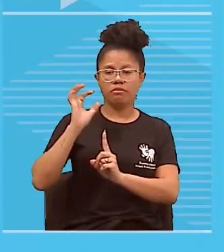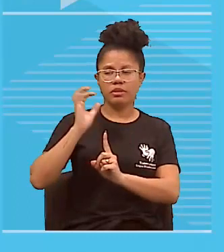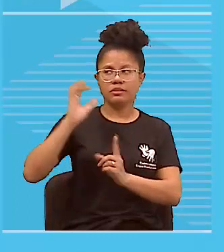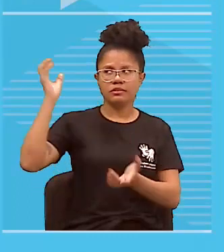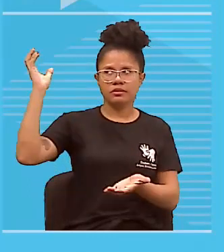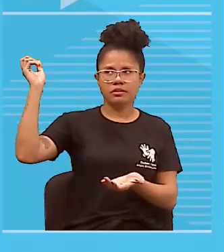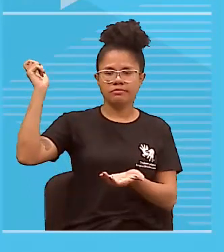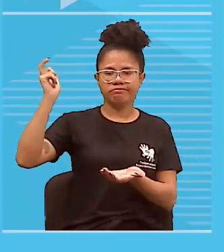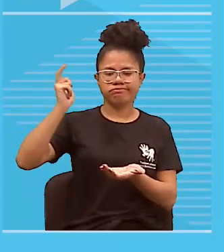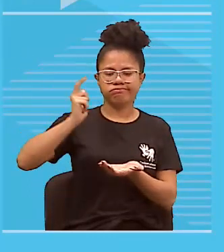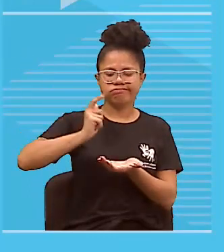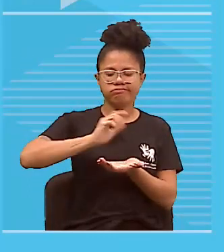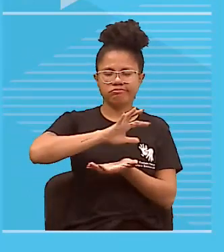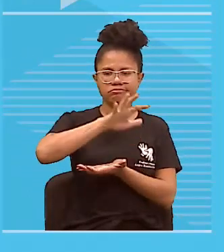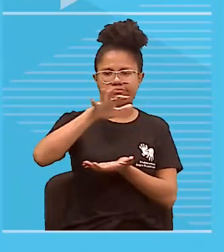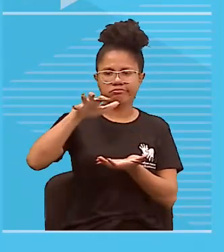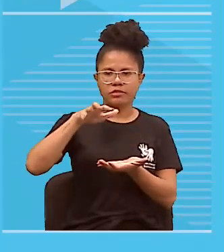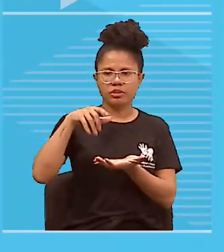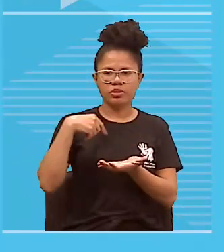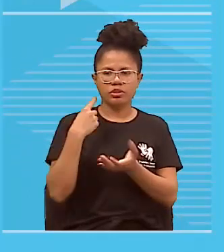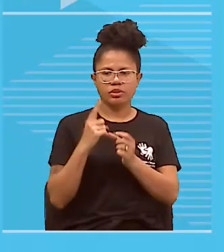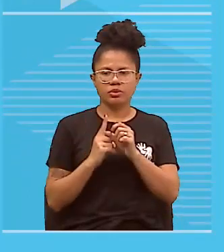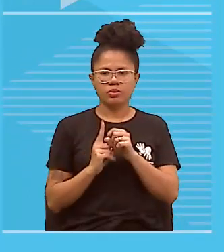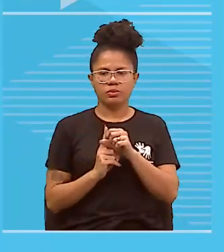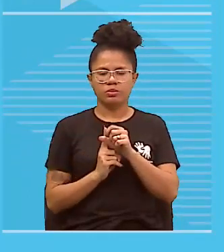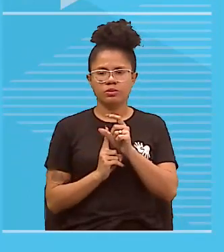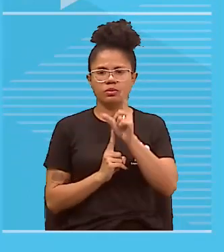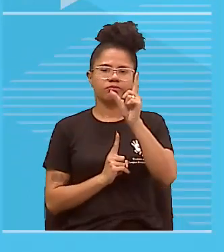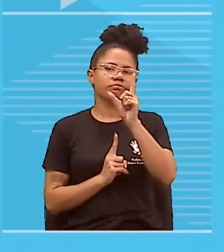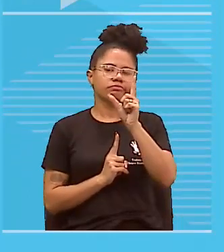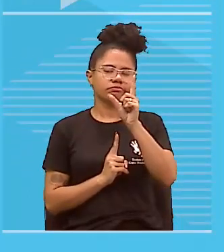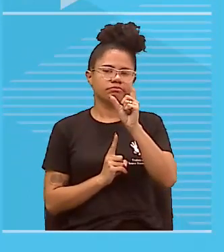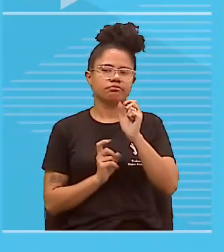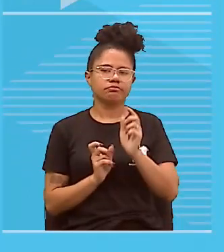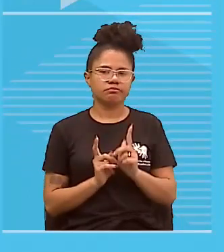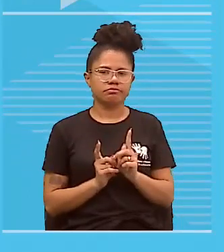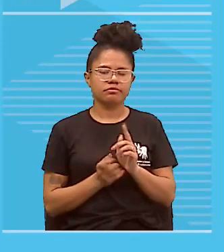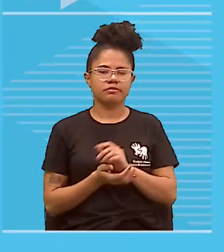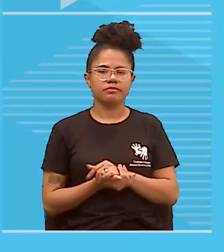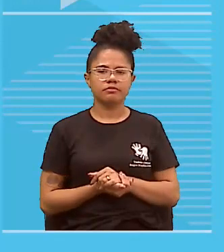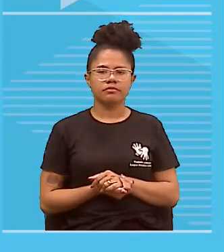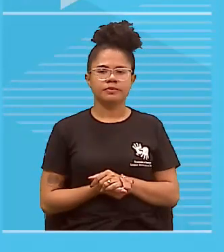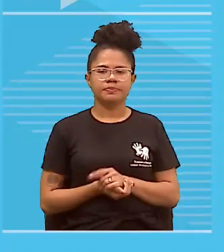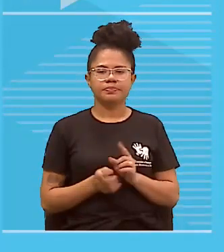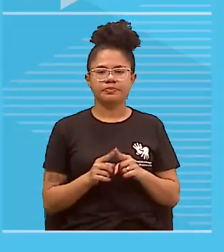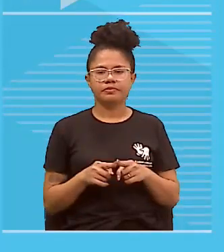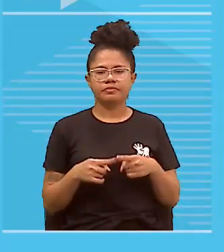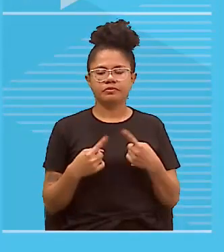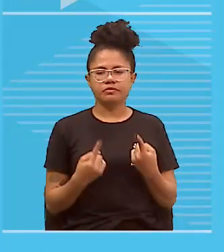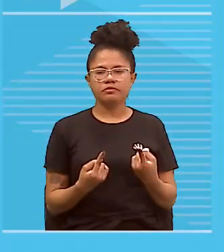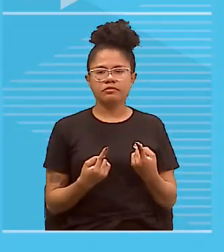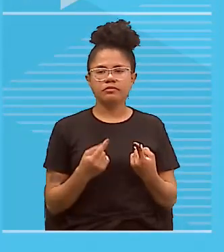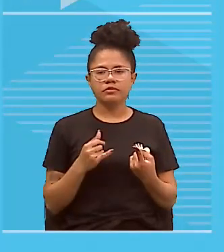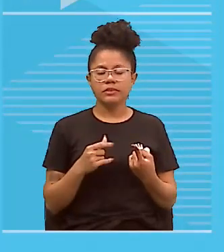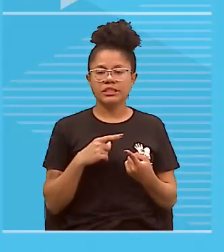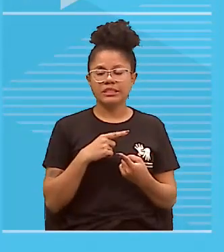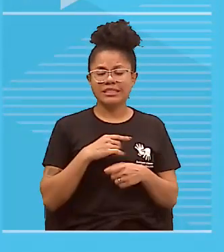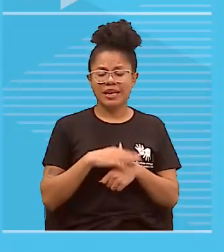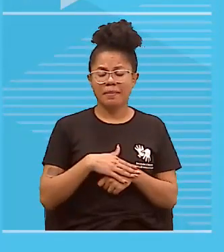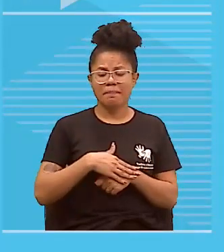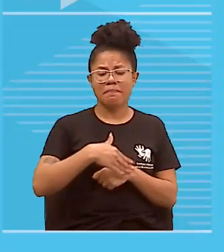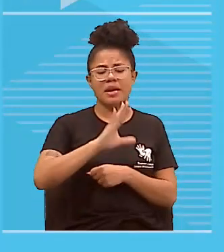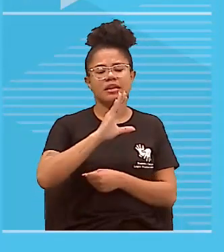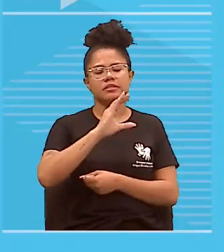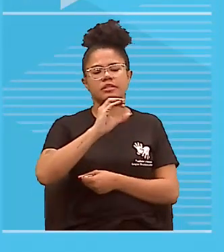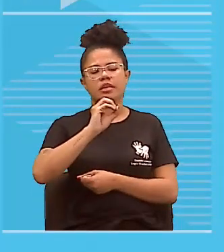dele que transforma o nosso planeta nessa bolinha quentinha e aconchegante, só que ele em excesso aumenta mais ainda.